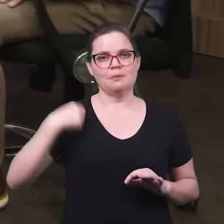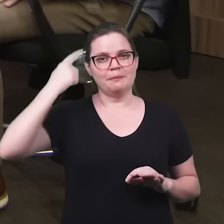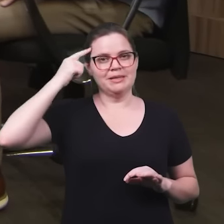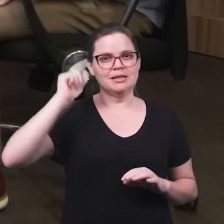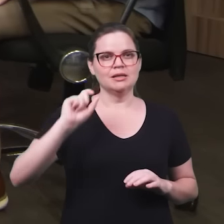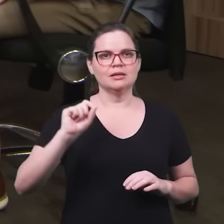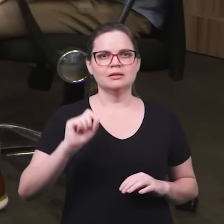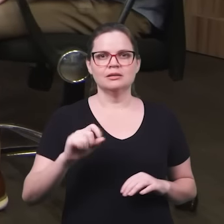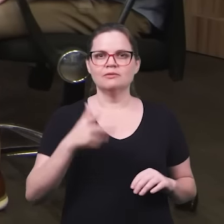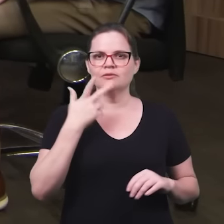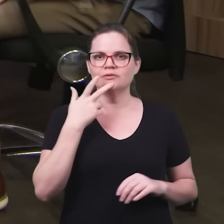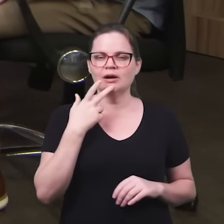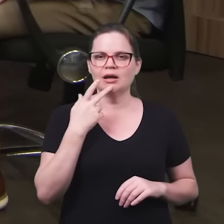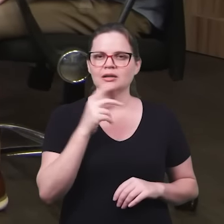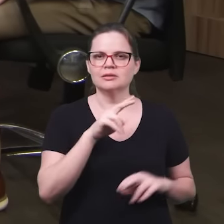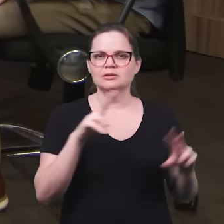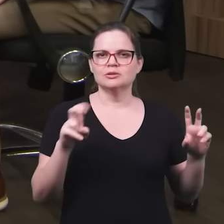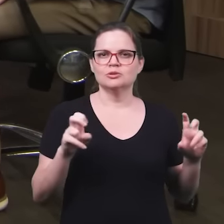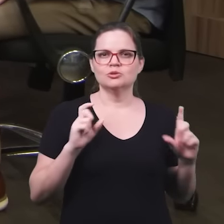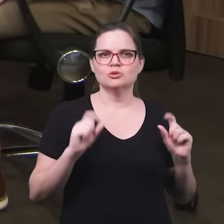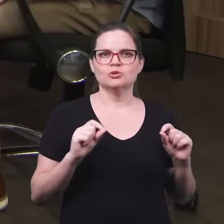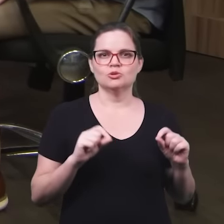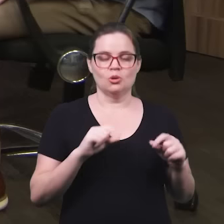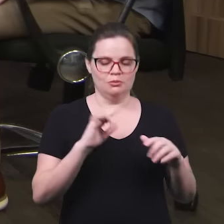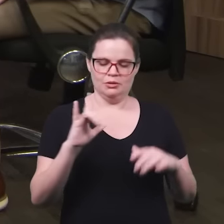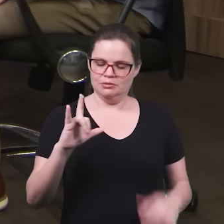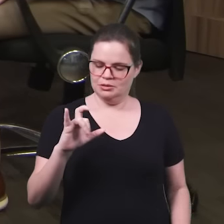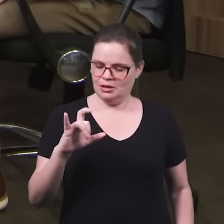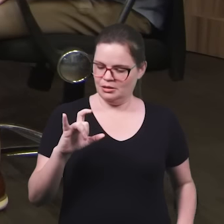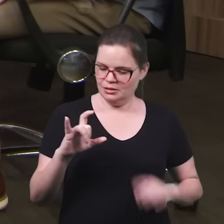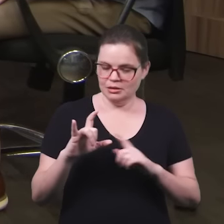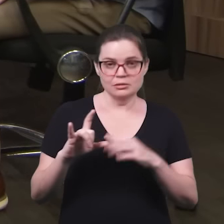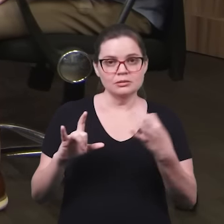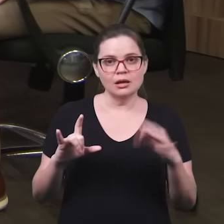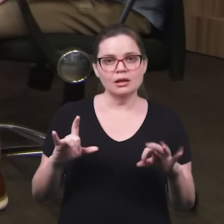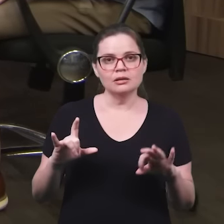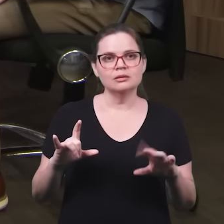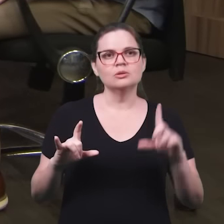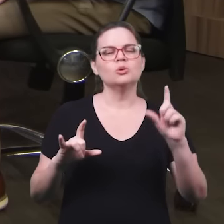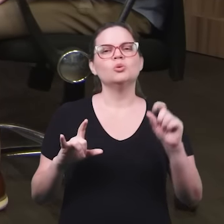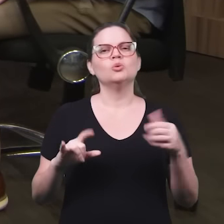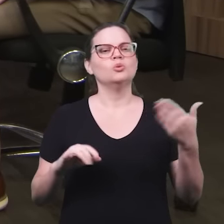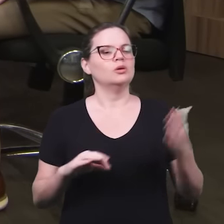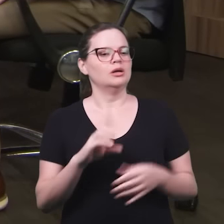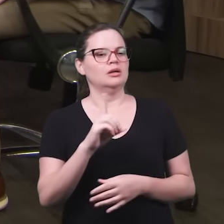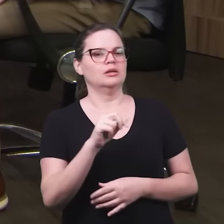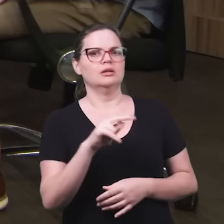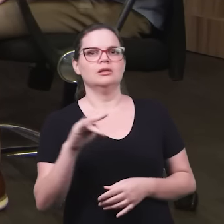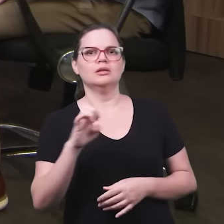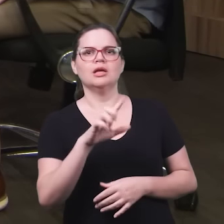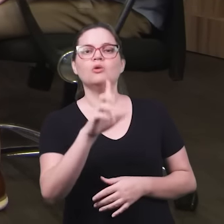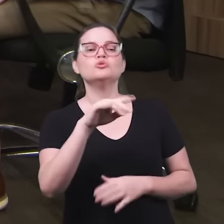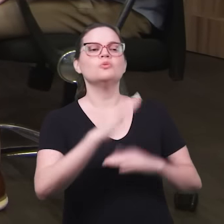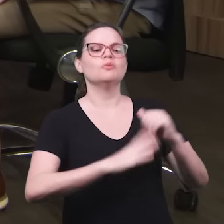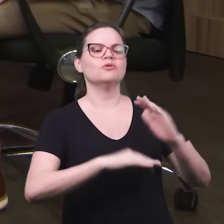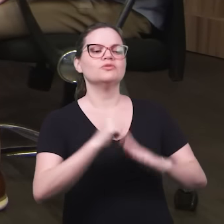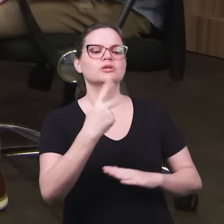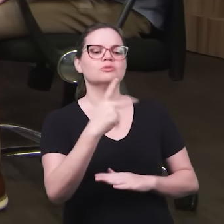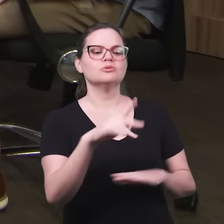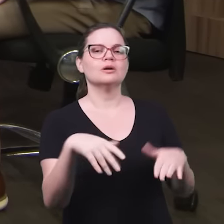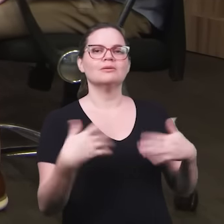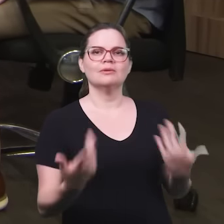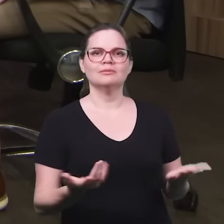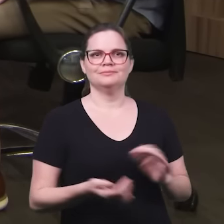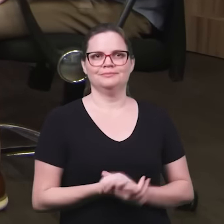me ocorreu uma coisa. Fala um pouquinho, porque você falou sobre a ferramenta. Agora, o que é que o Daniel profissional faz?